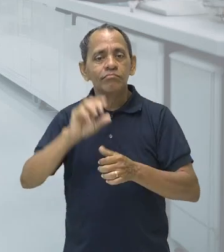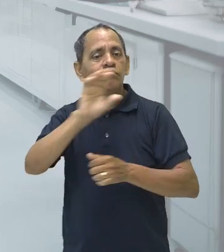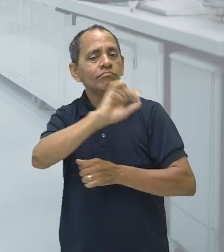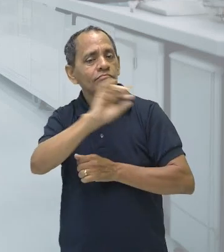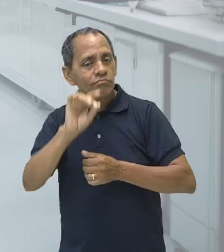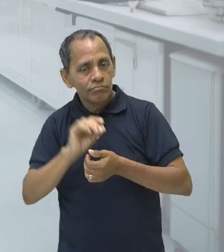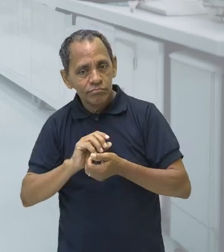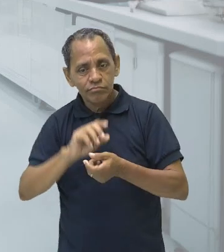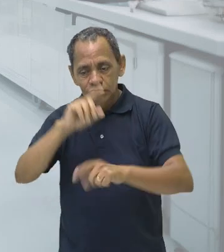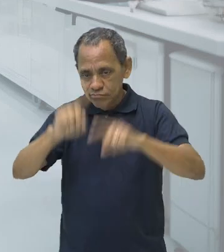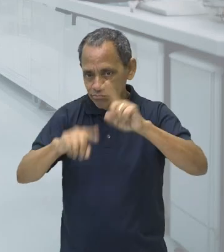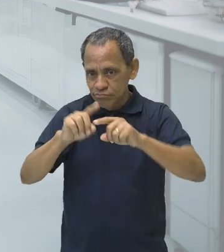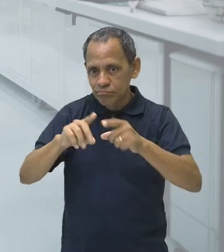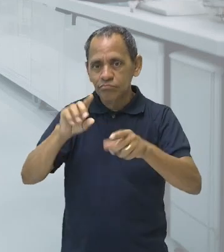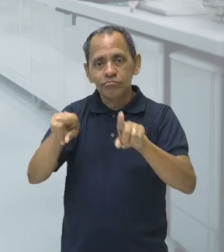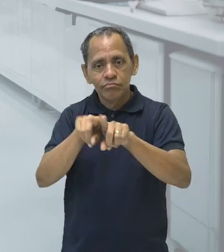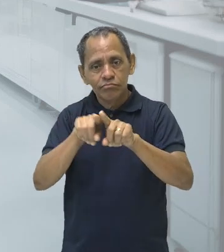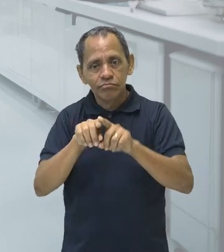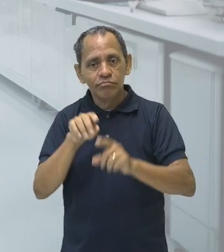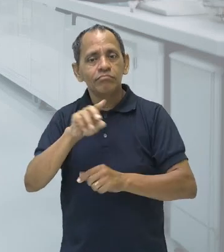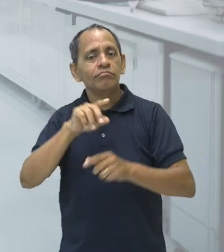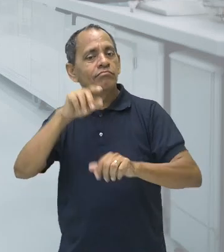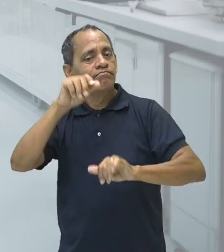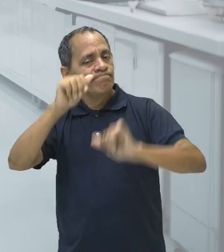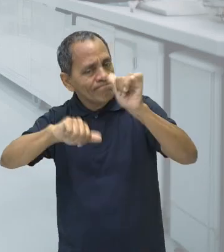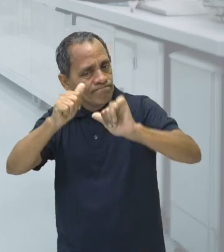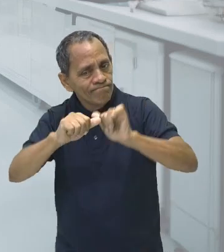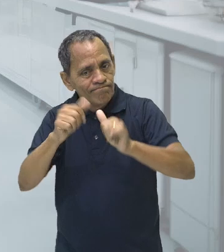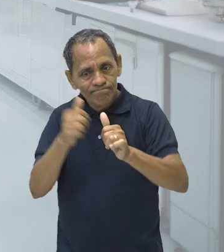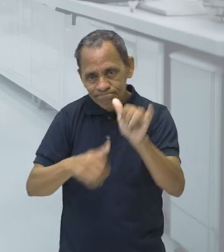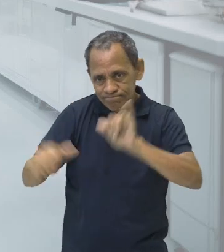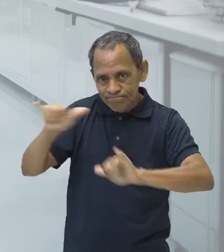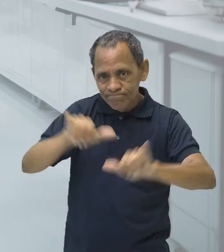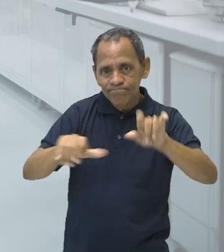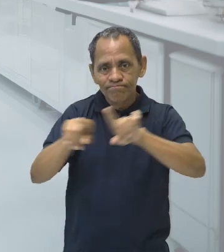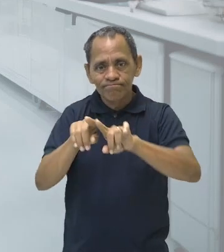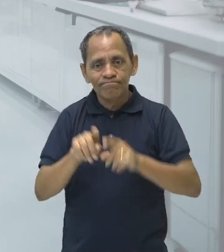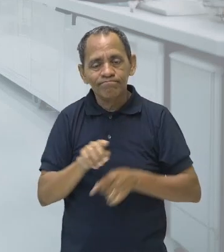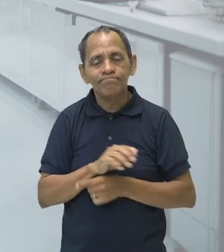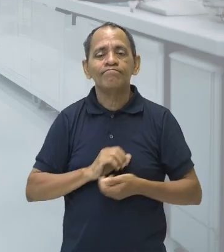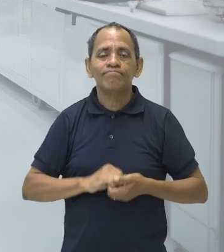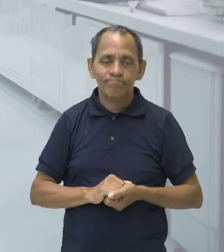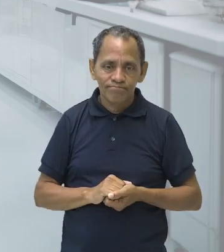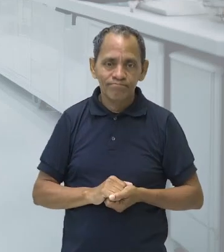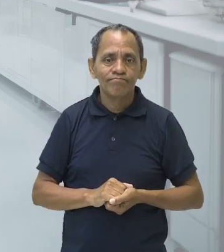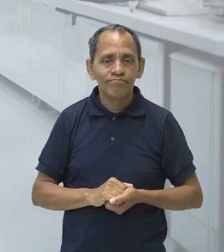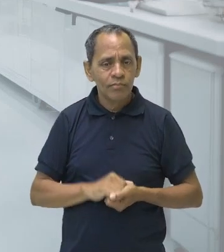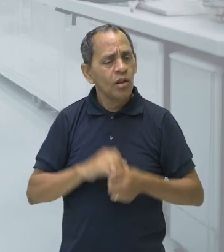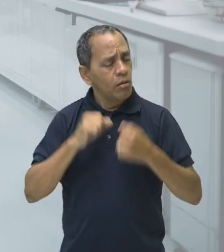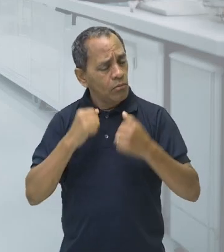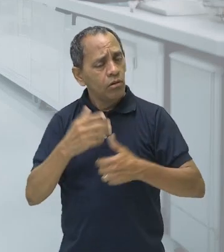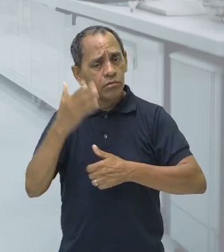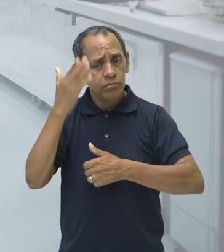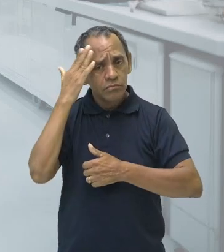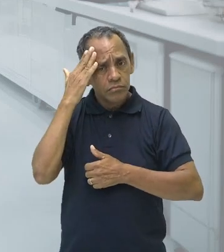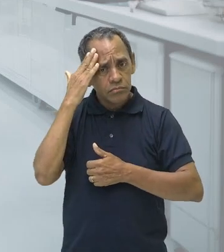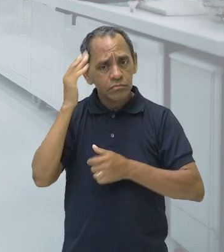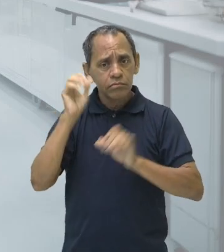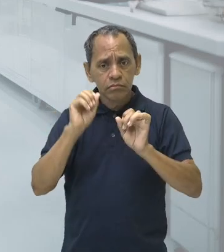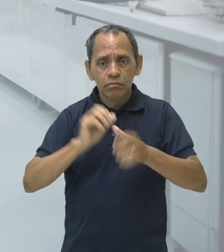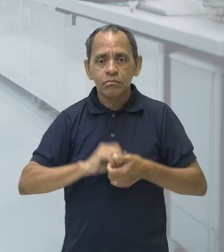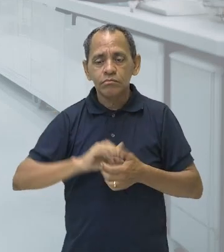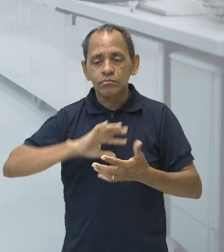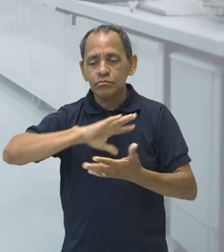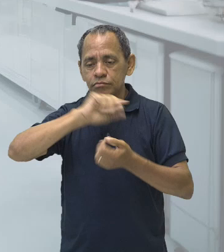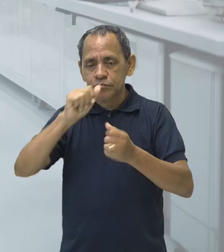análise que você for para um laboratório desse. Então é bom entender como todas essas estruturas de carbono